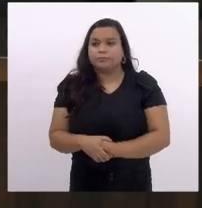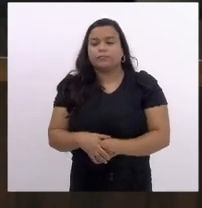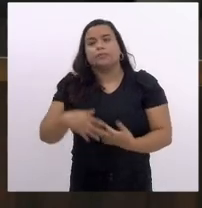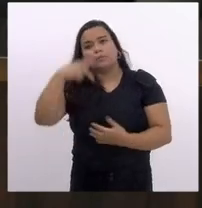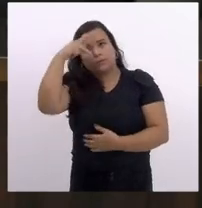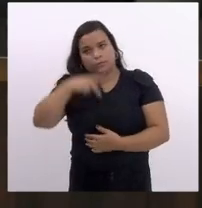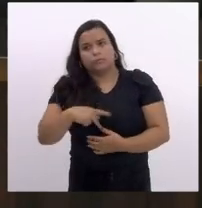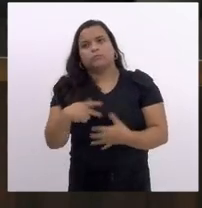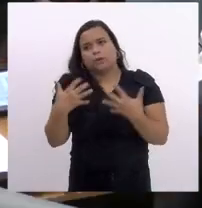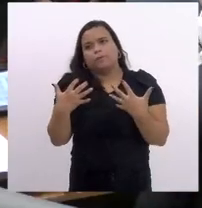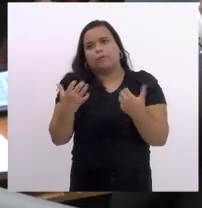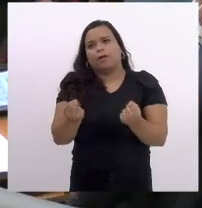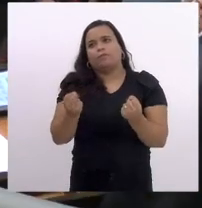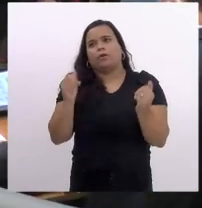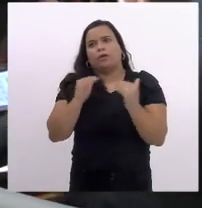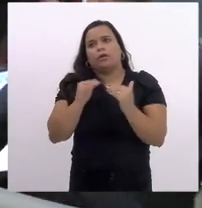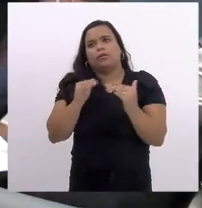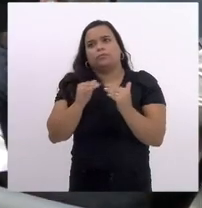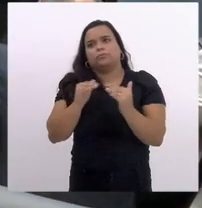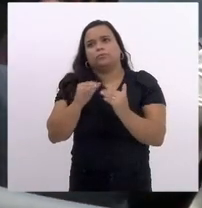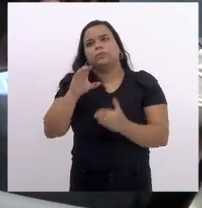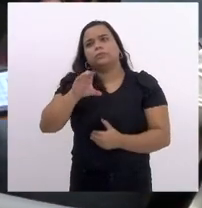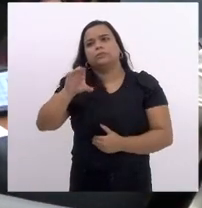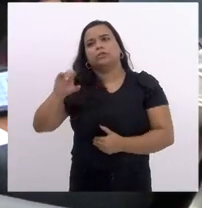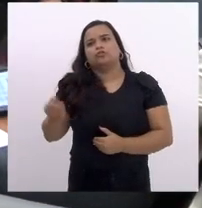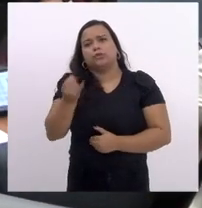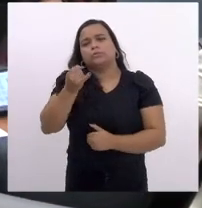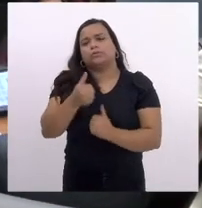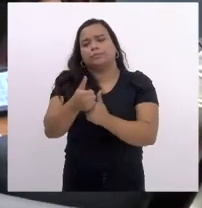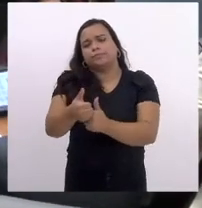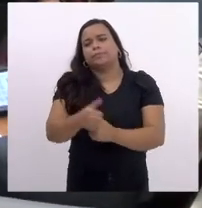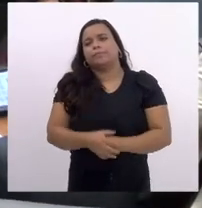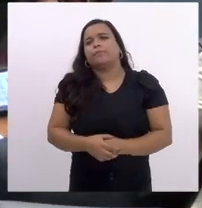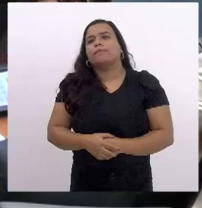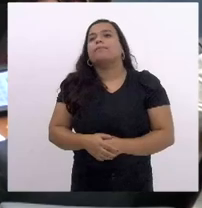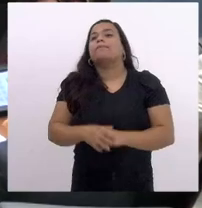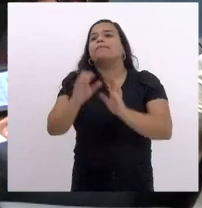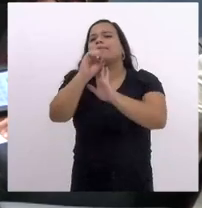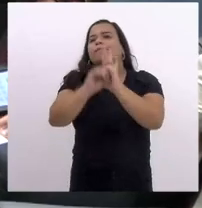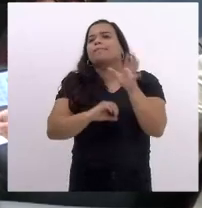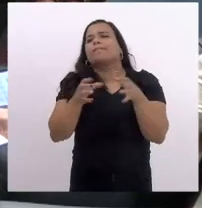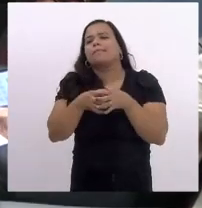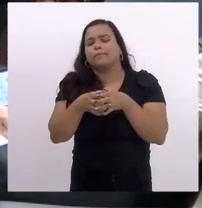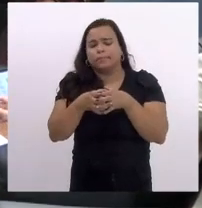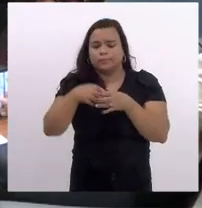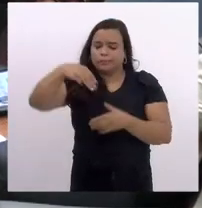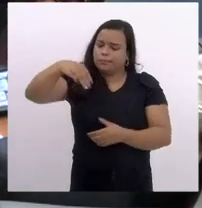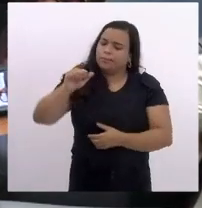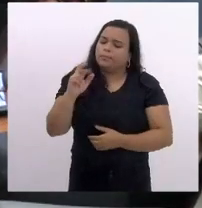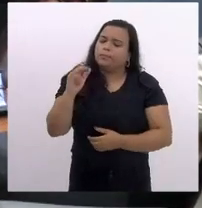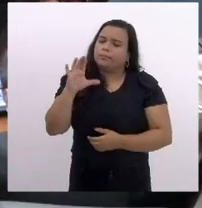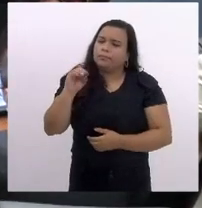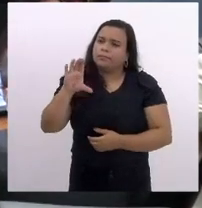Presidente, favorável, acompanhando o parecer da CCJ. Pela Comissão de Orçamento, deputado Márcio Canella.